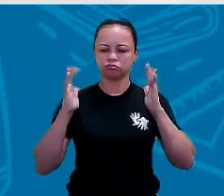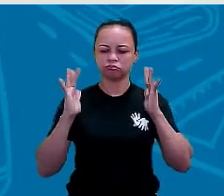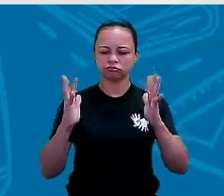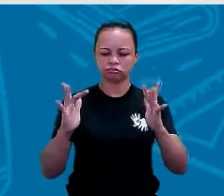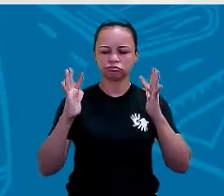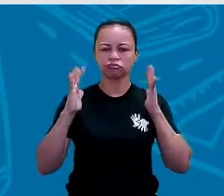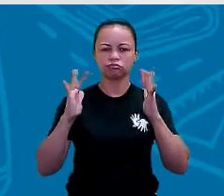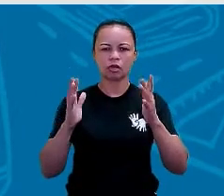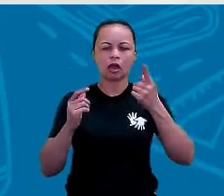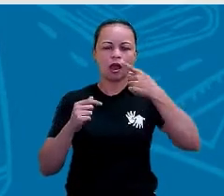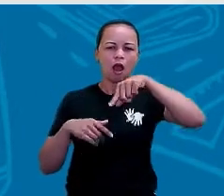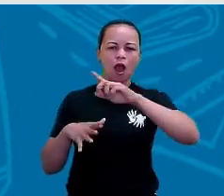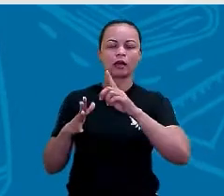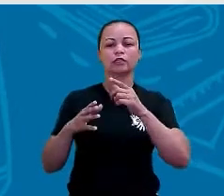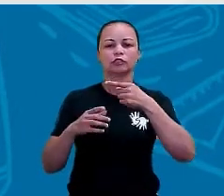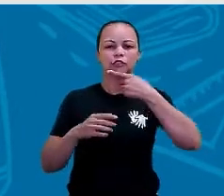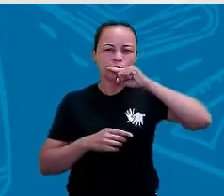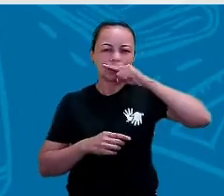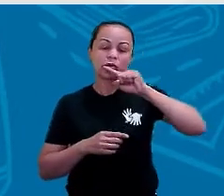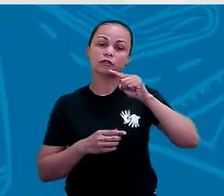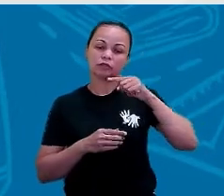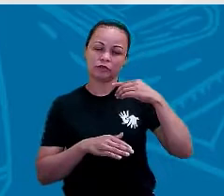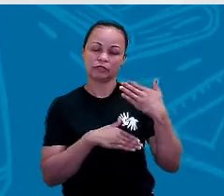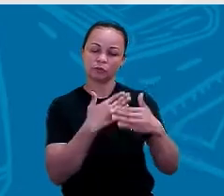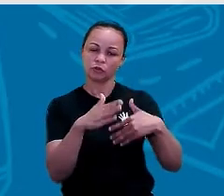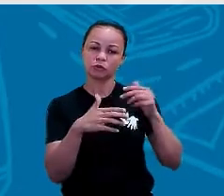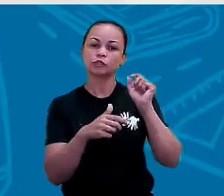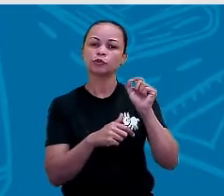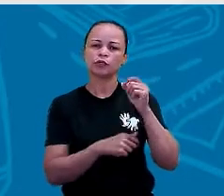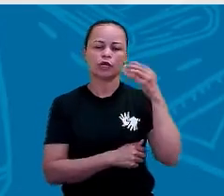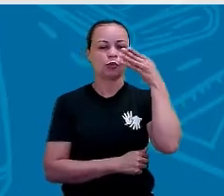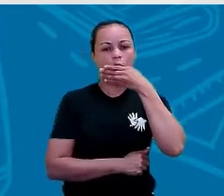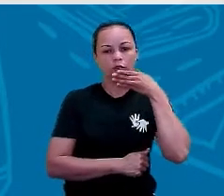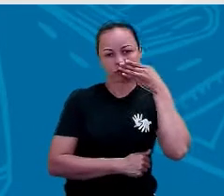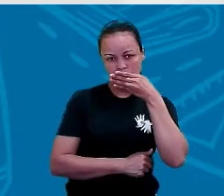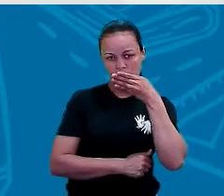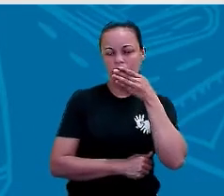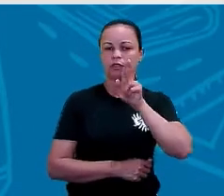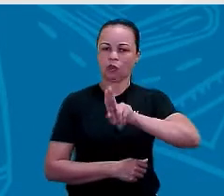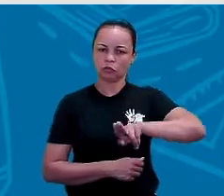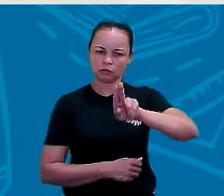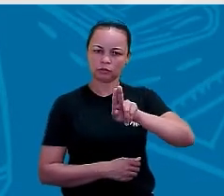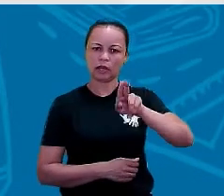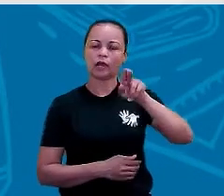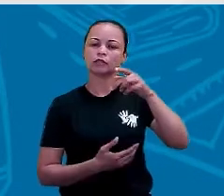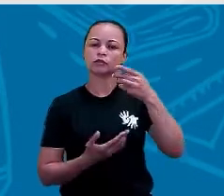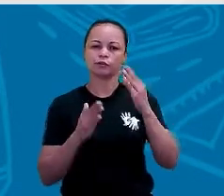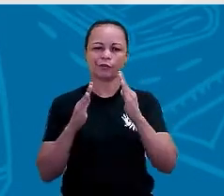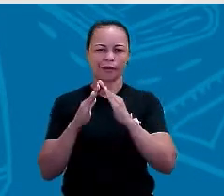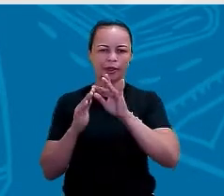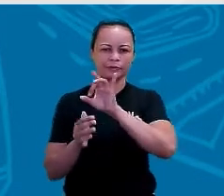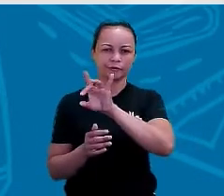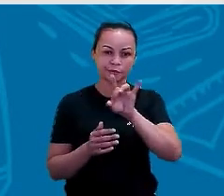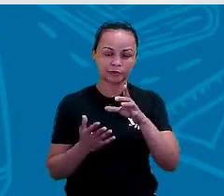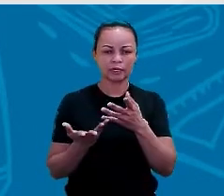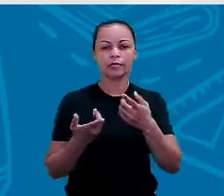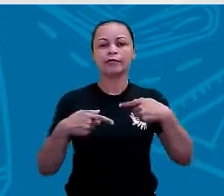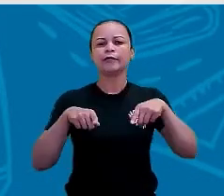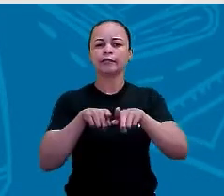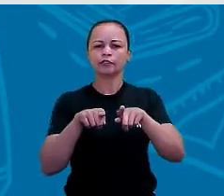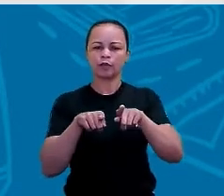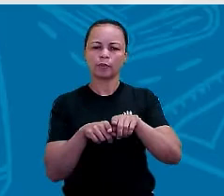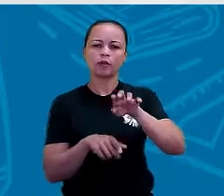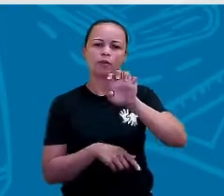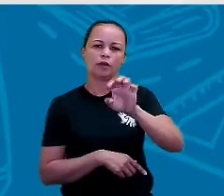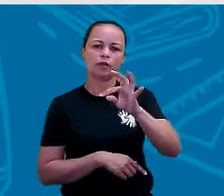de açúcar, ela vai ser produzida o açúcar, né, que nós utilizamos na nossa casa, e também o etanol, também o álcool, tá certo?